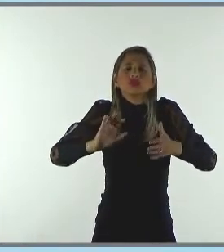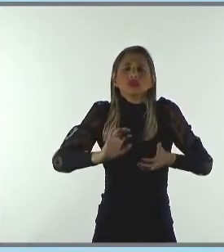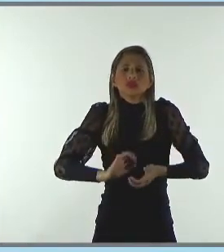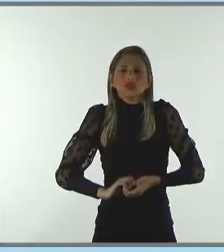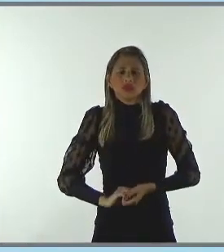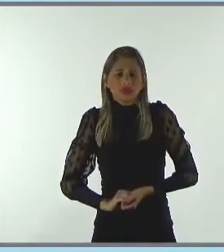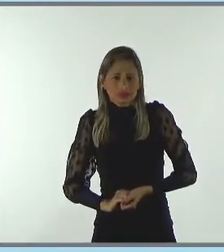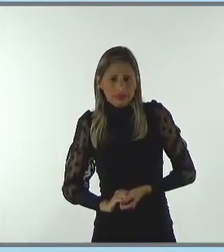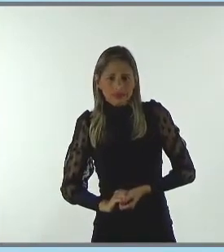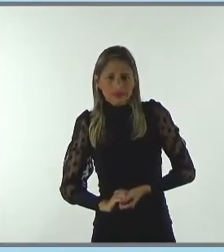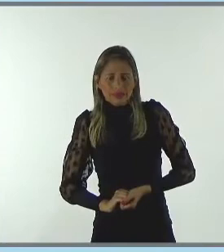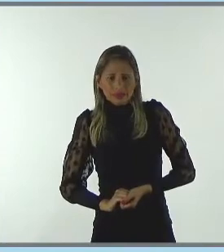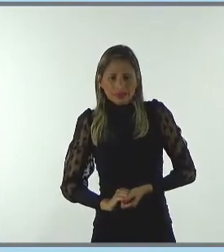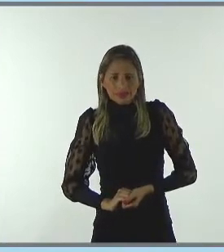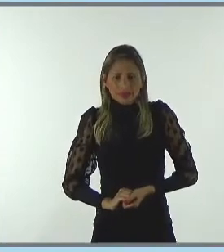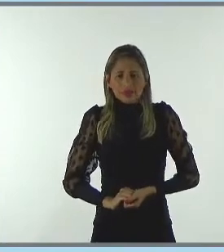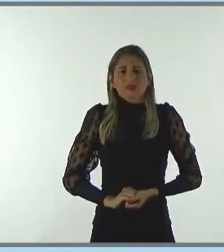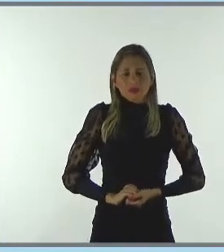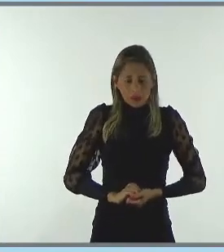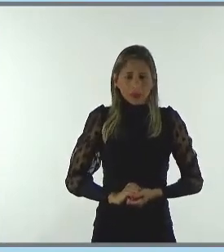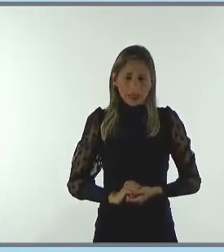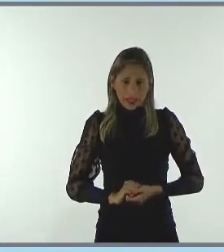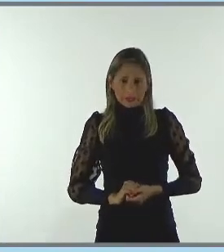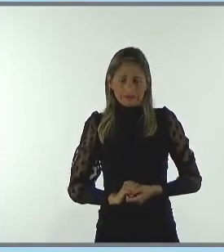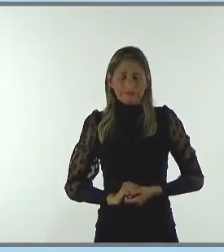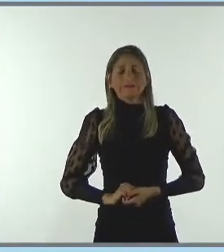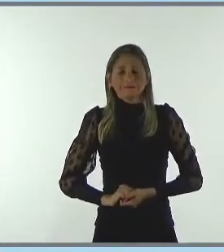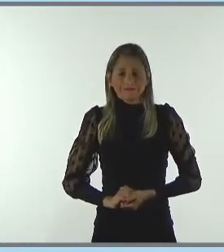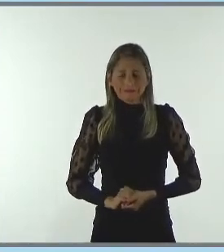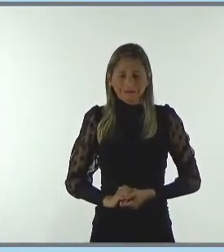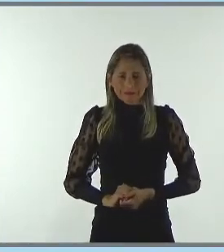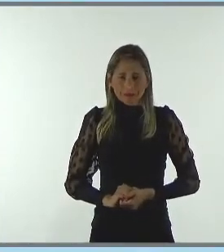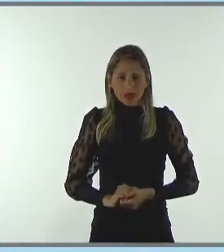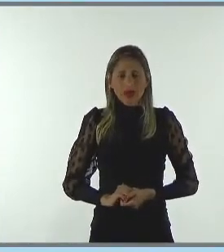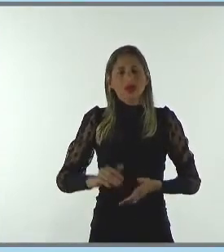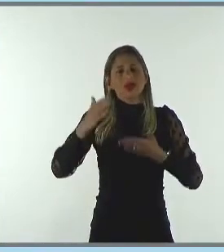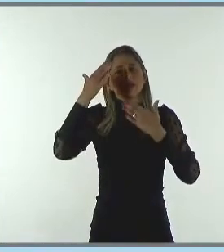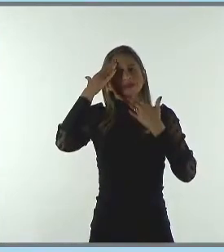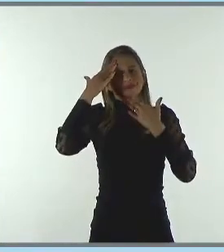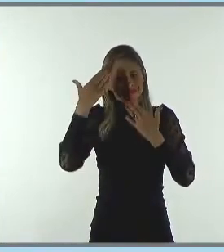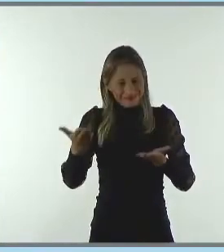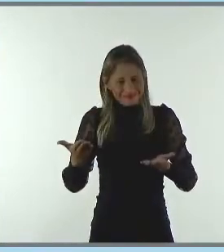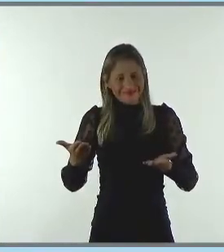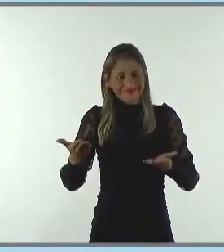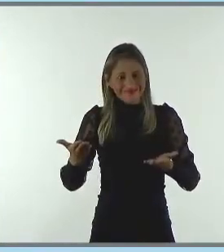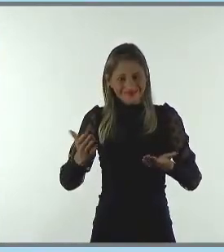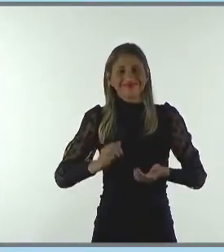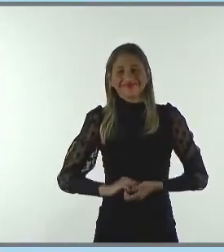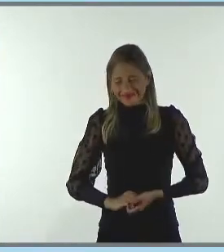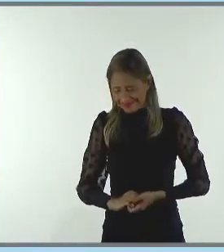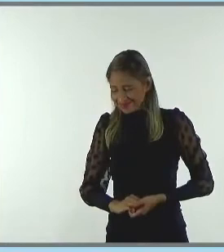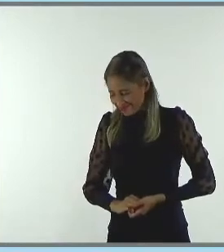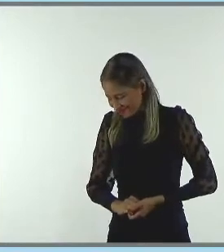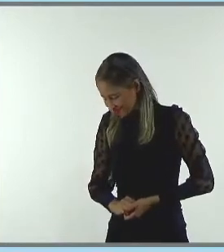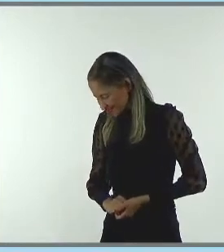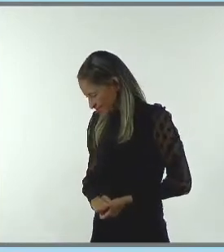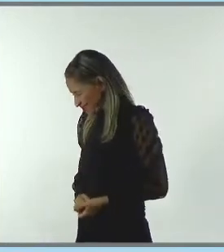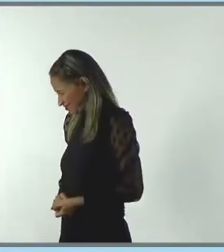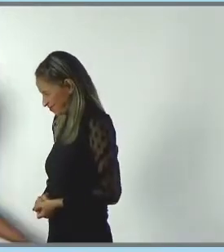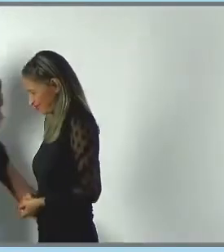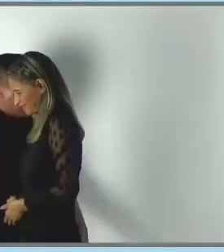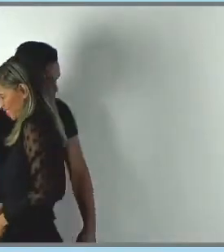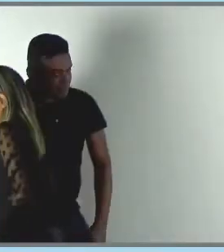faz livros se faz com eles. Eu agradeço aí a gentileza, Ana, agradeço a